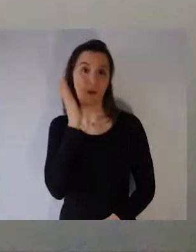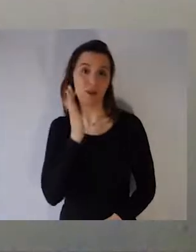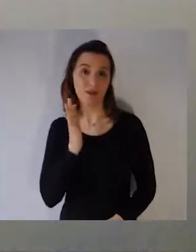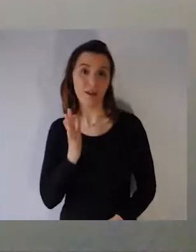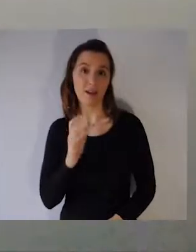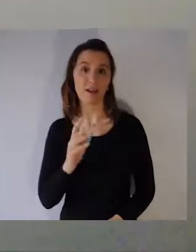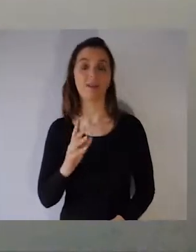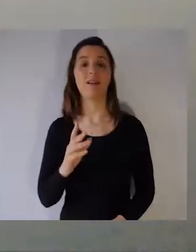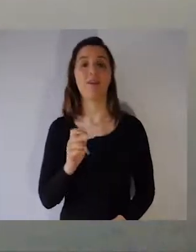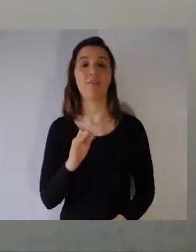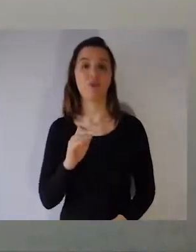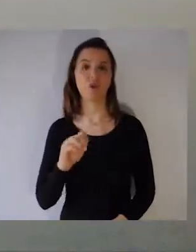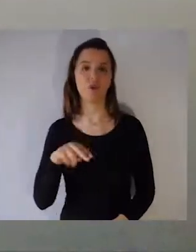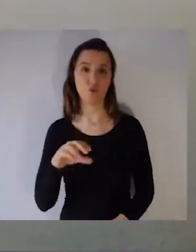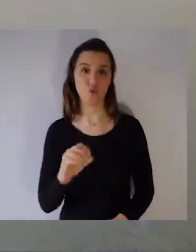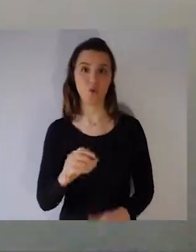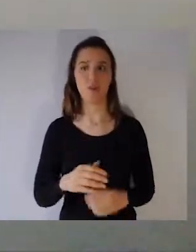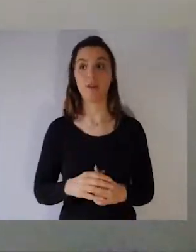Afonso.